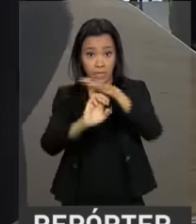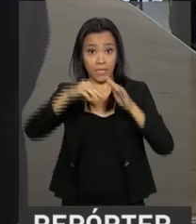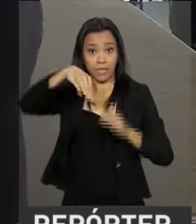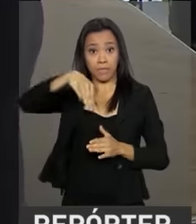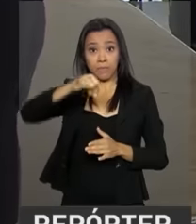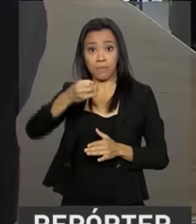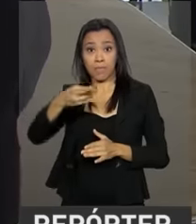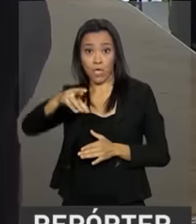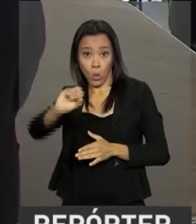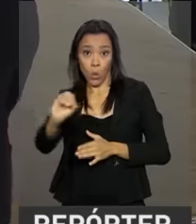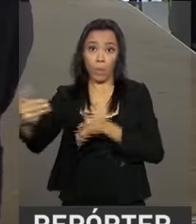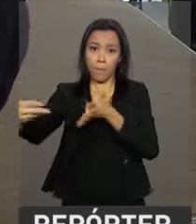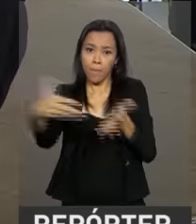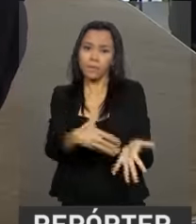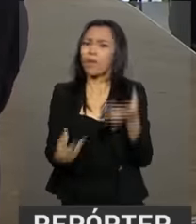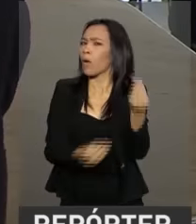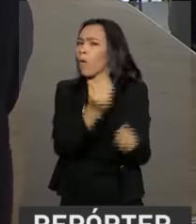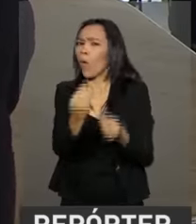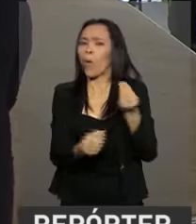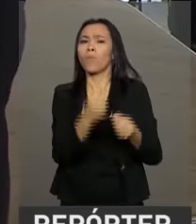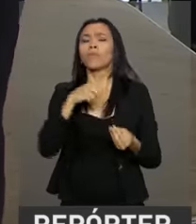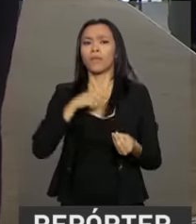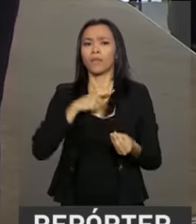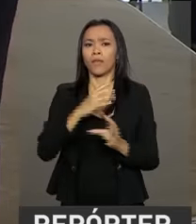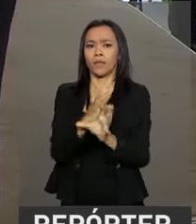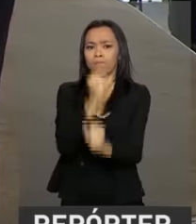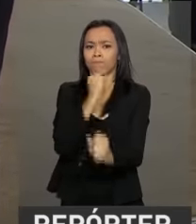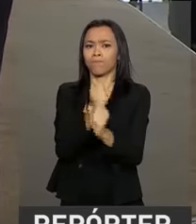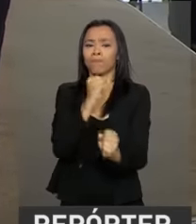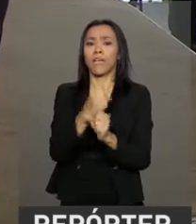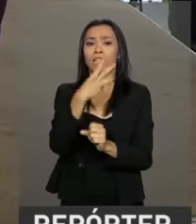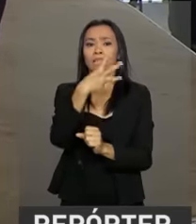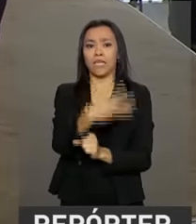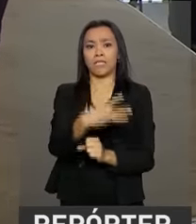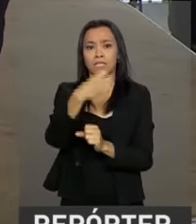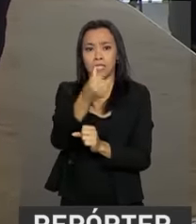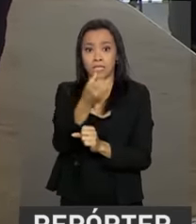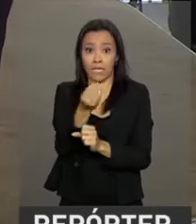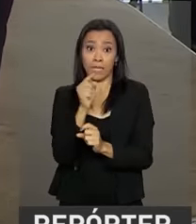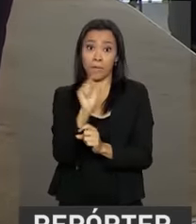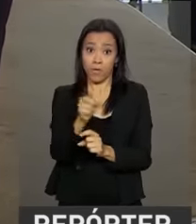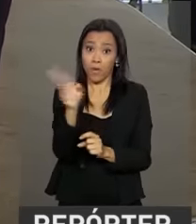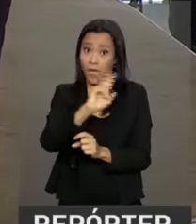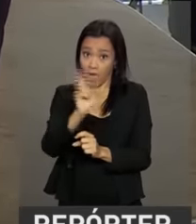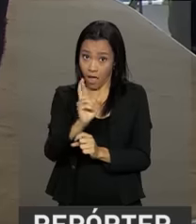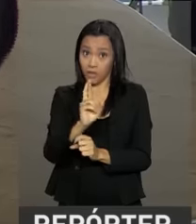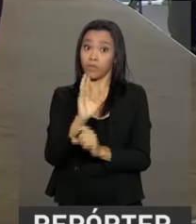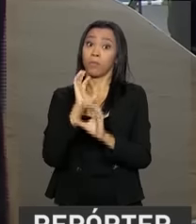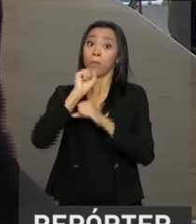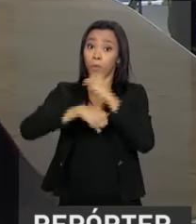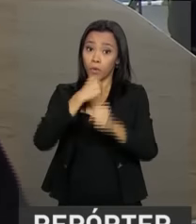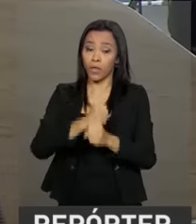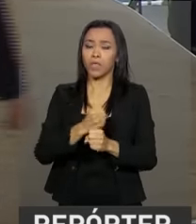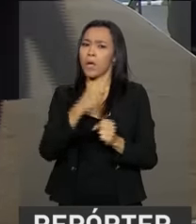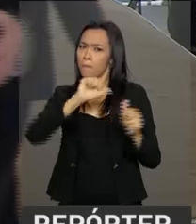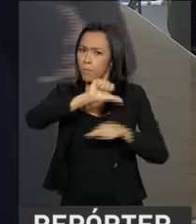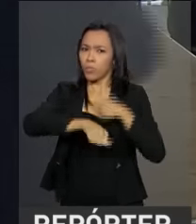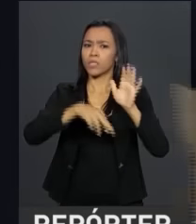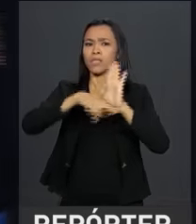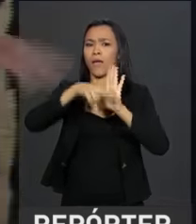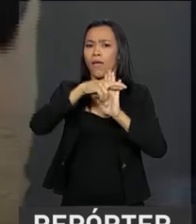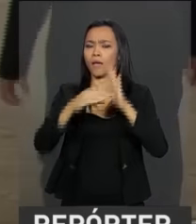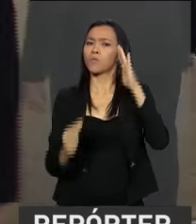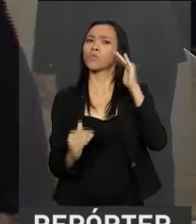as microempresas para participarem do Super Simples têm que ter um faturamento anual de até 360 mil reais. Com as mudanças, esse faturamento vai poder ser de